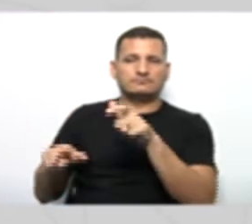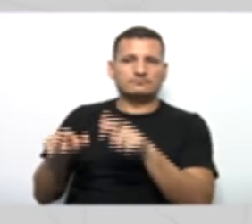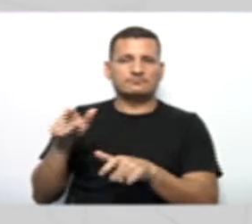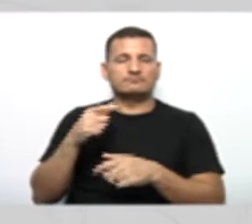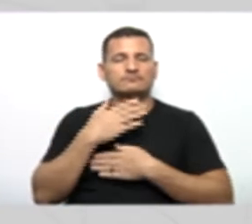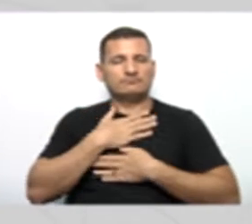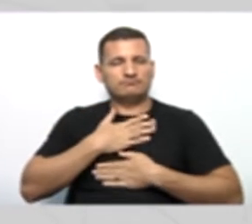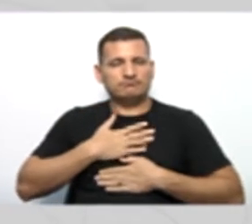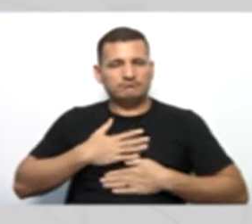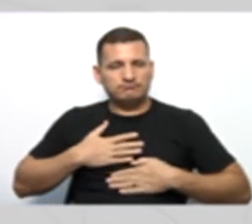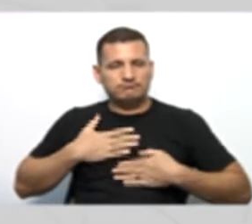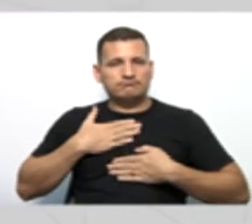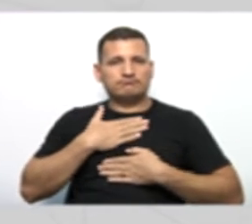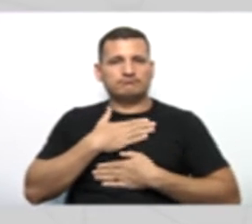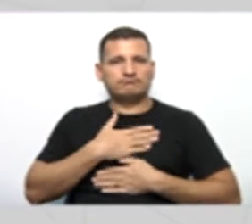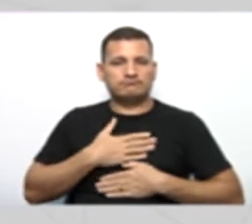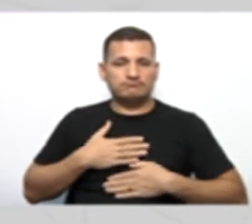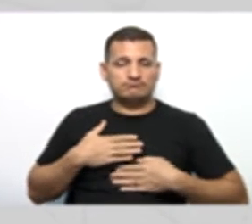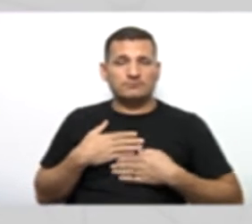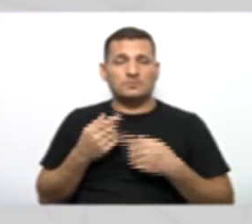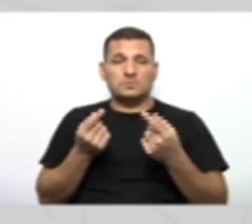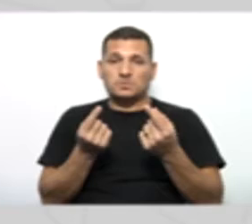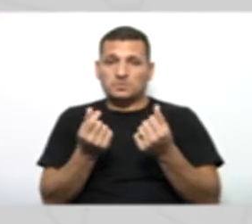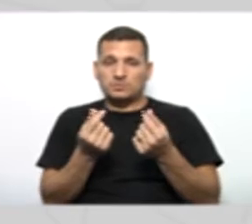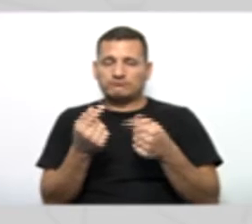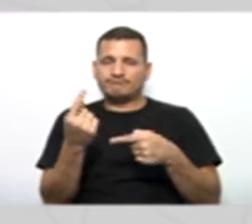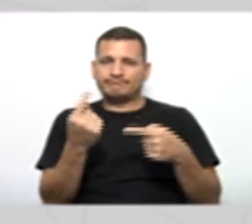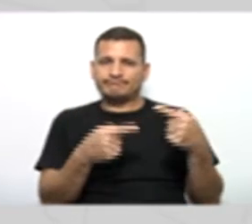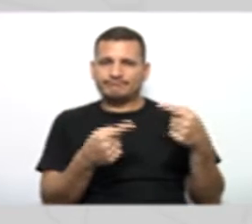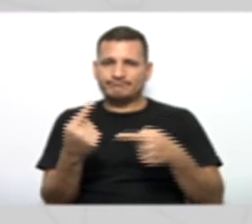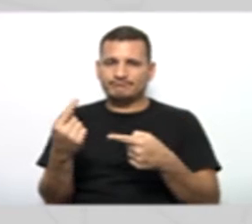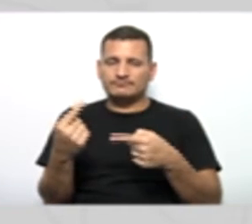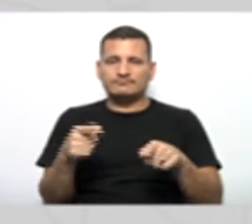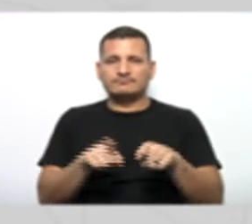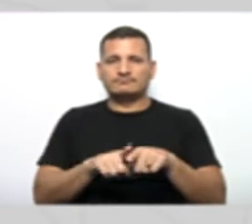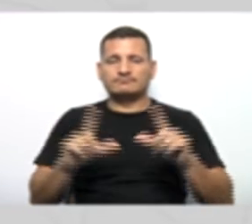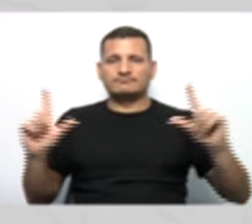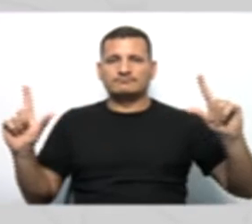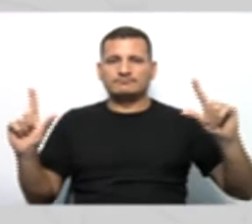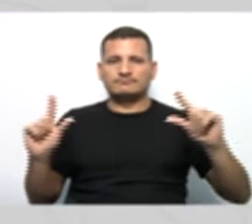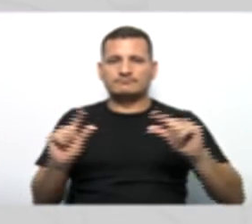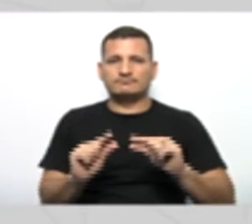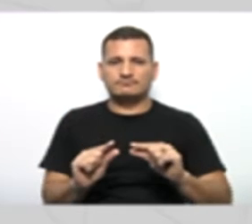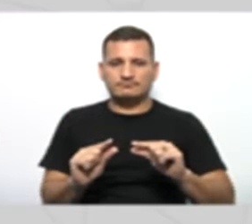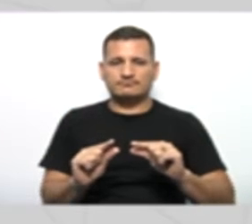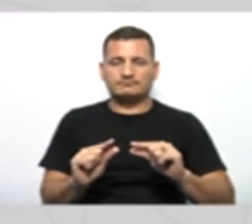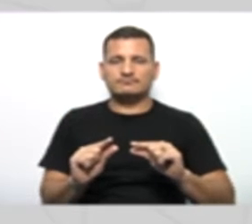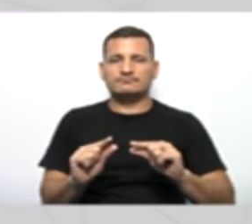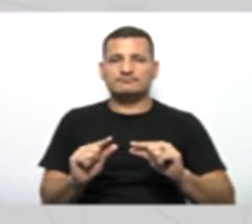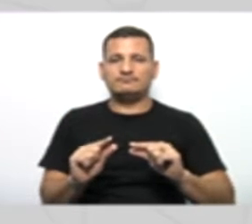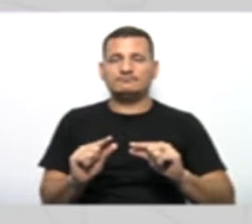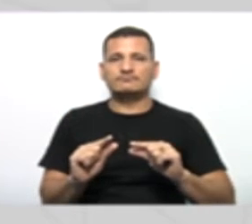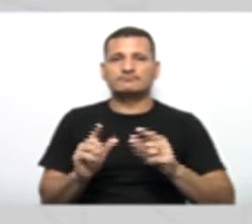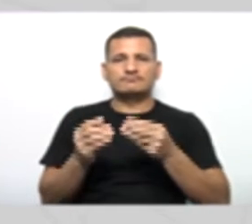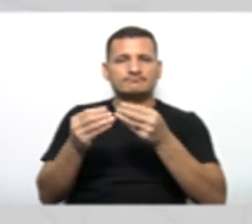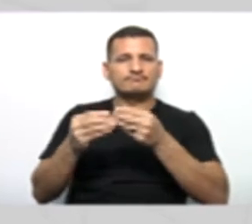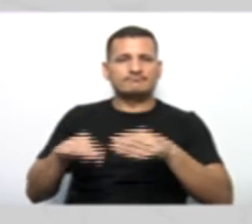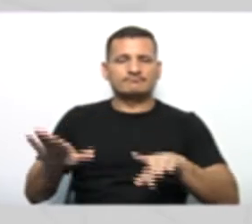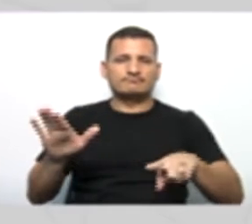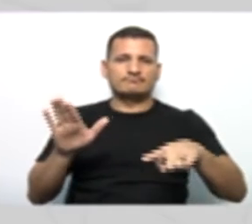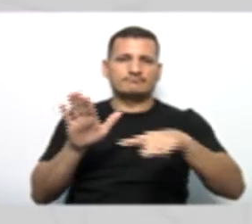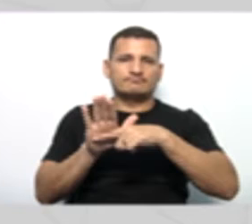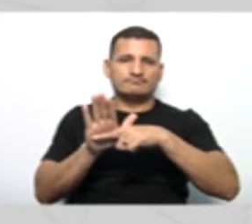clientes a preços competitivos e ainda reduzir progressivamente os impactos